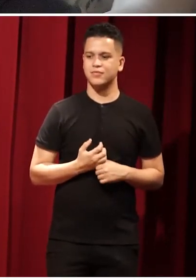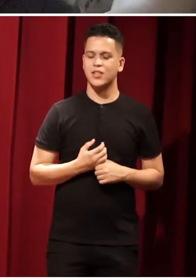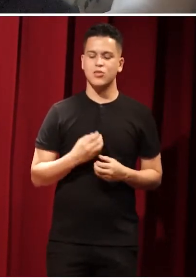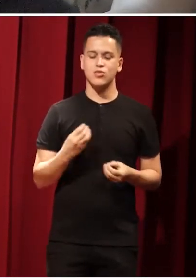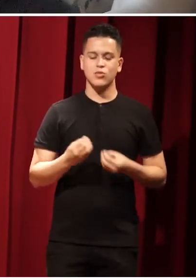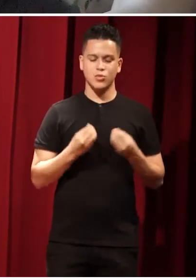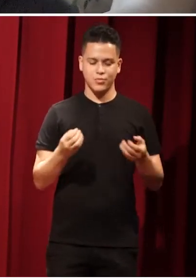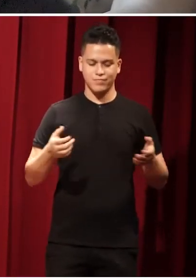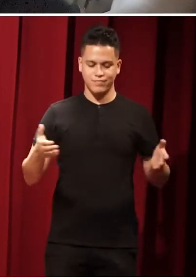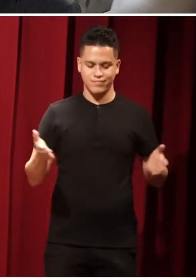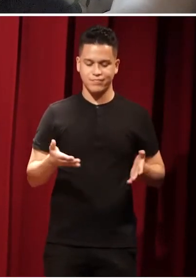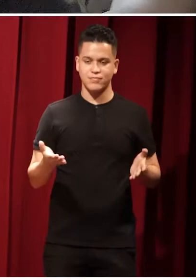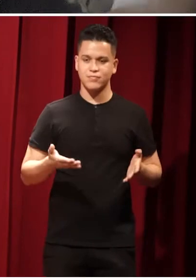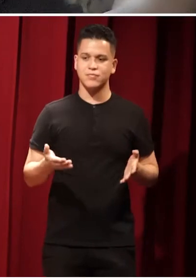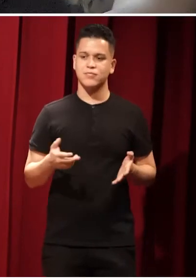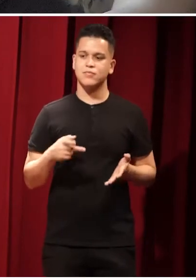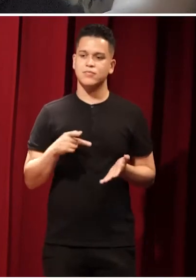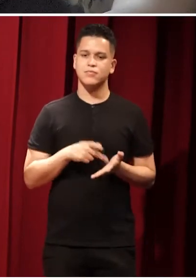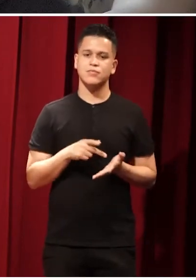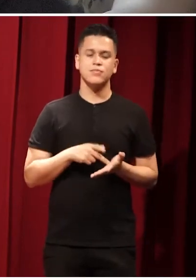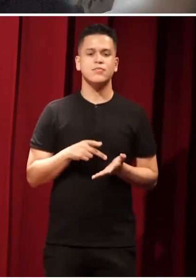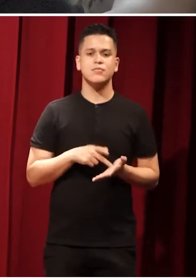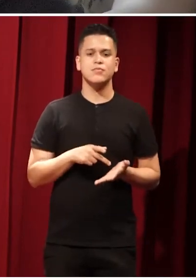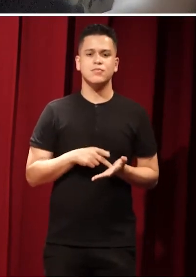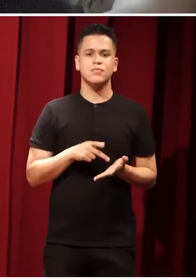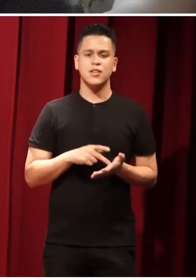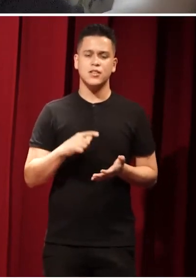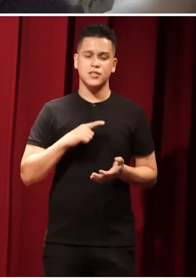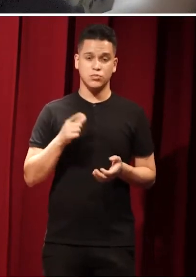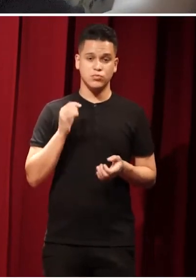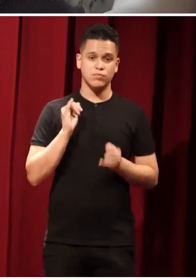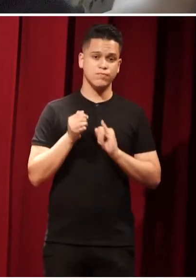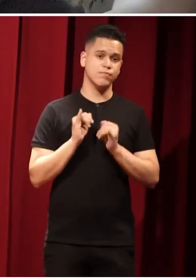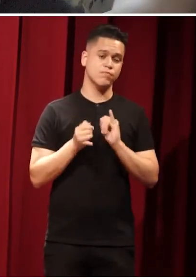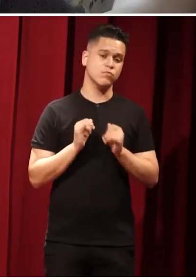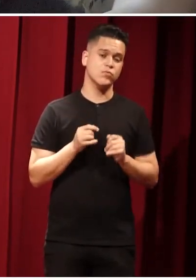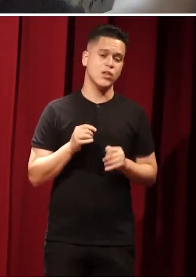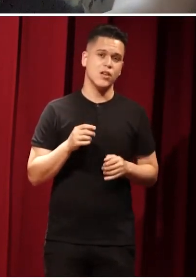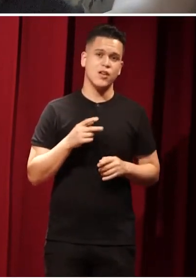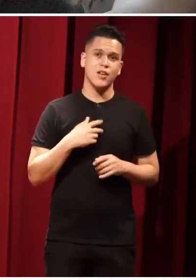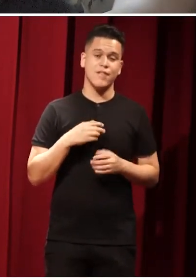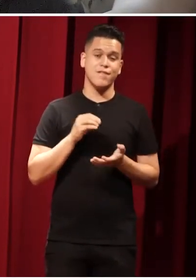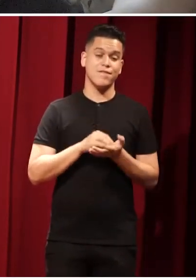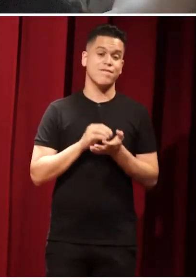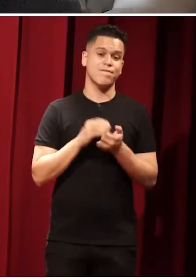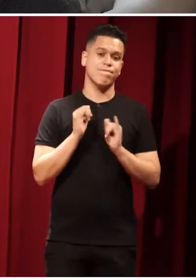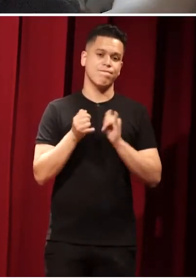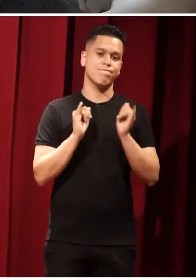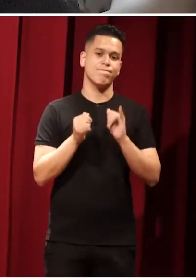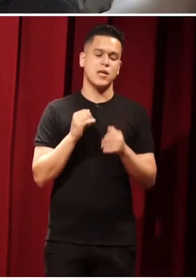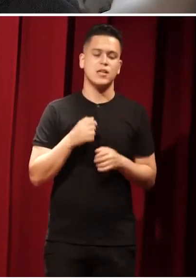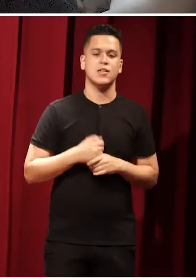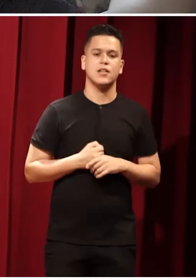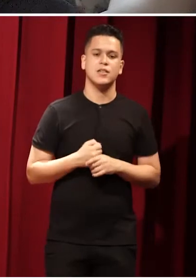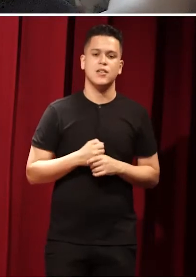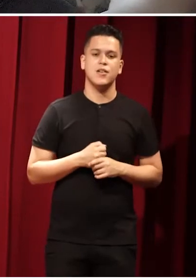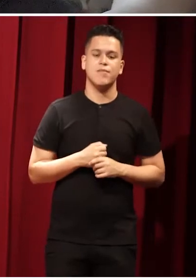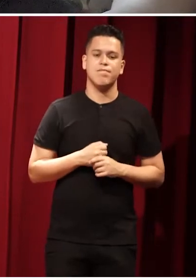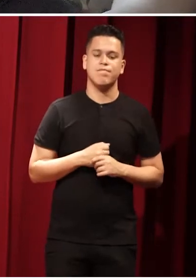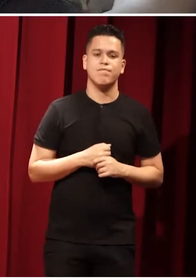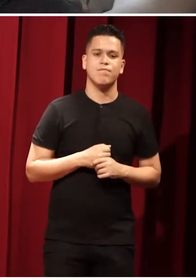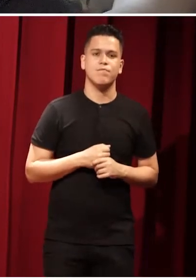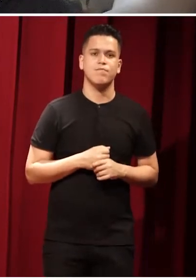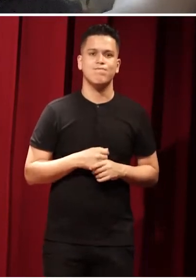Porque, na verdade, há uma desinformação muito grande, especialmente